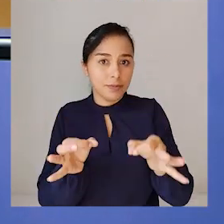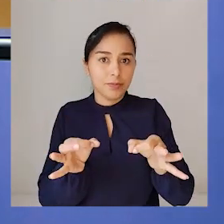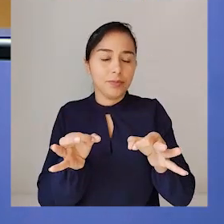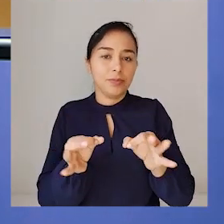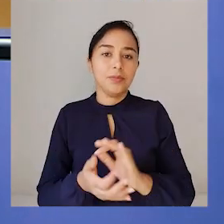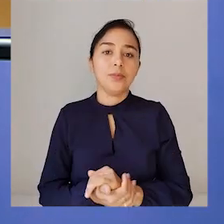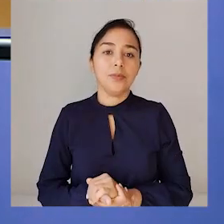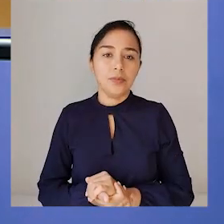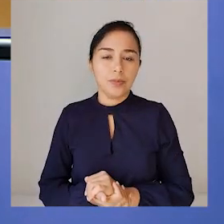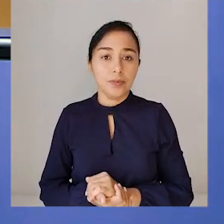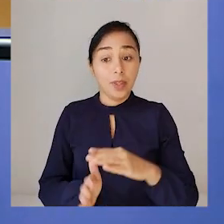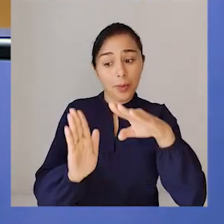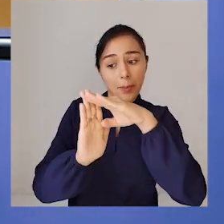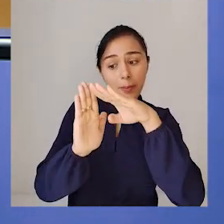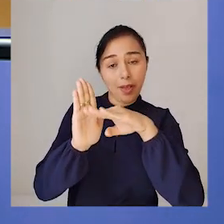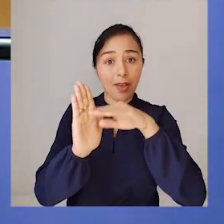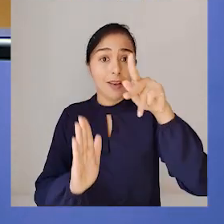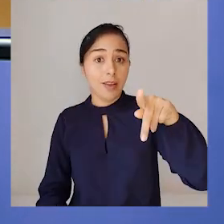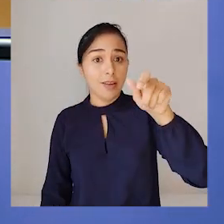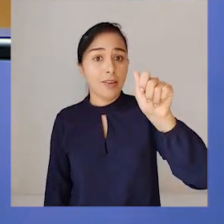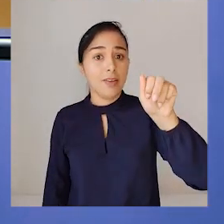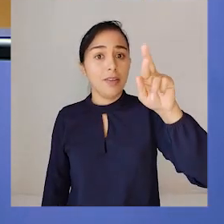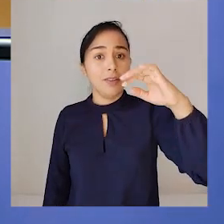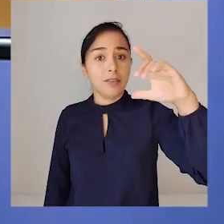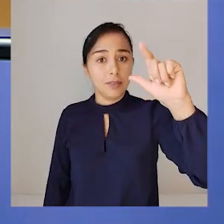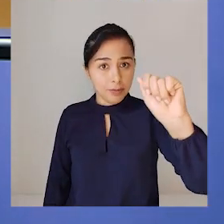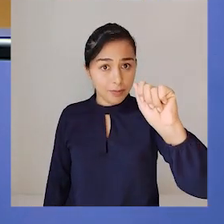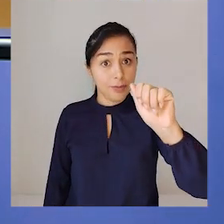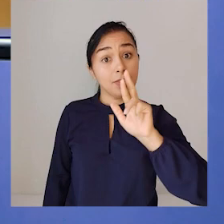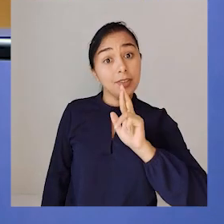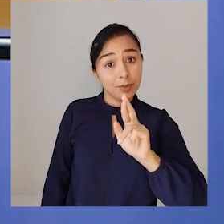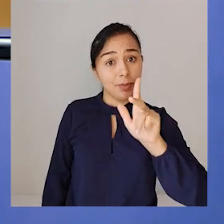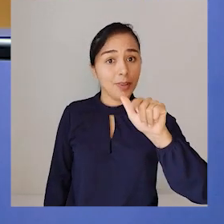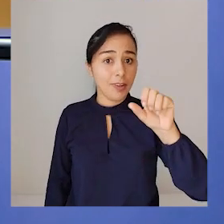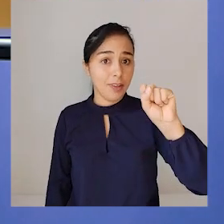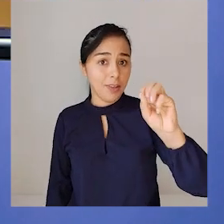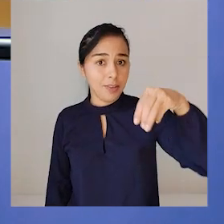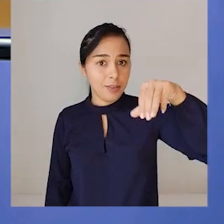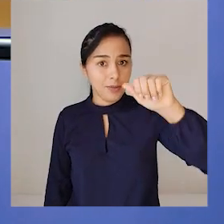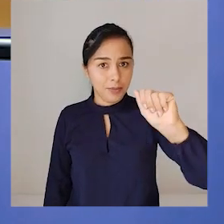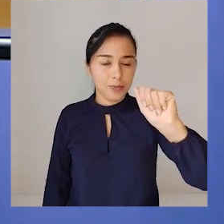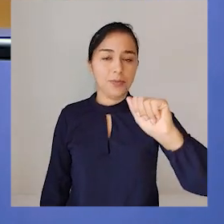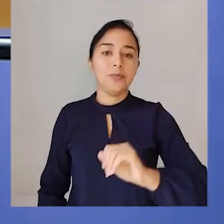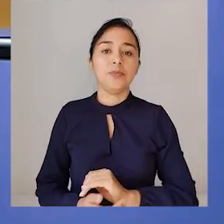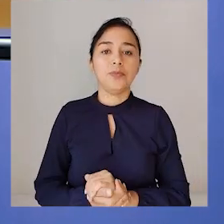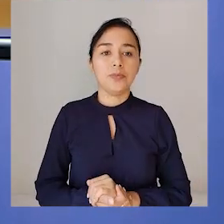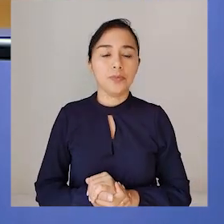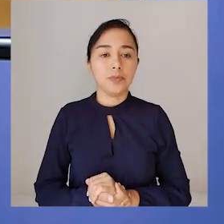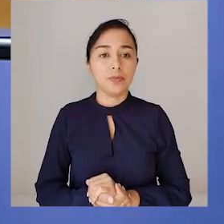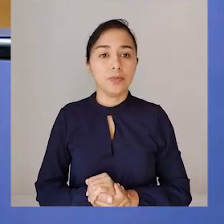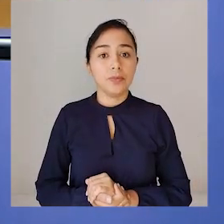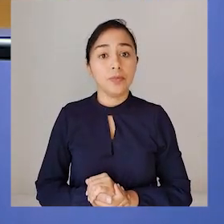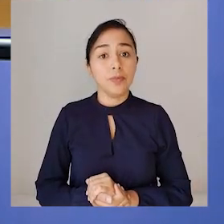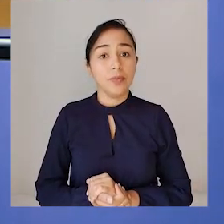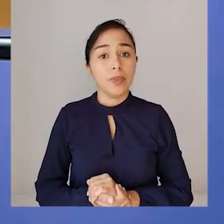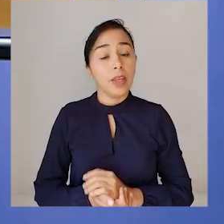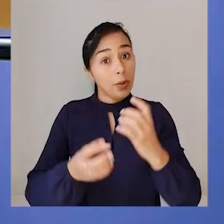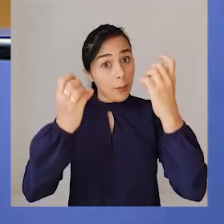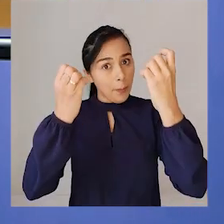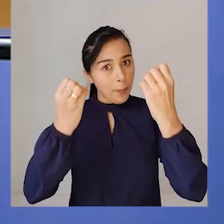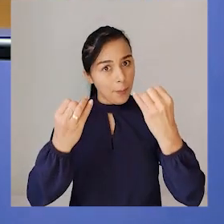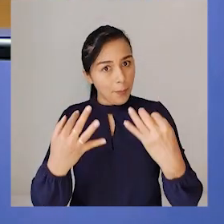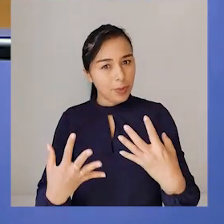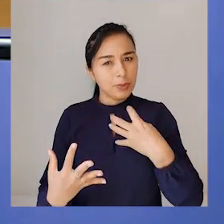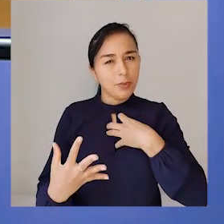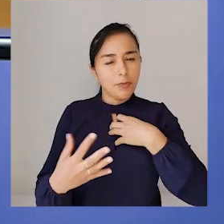correto. Parcela, parcela e o resultado soma ou total. Então, explicando de maneira